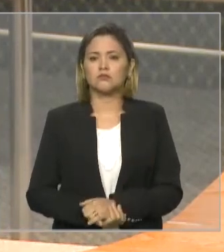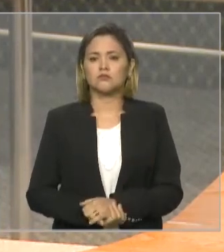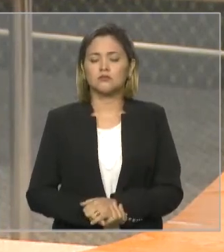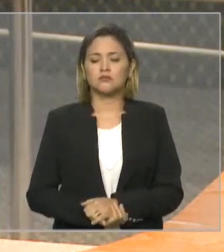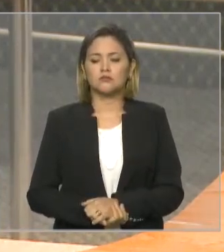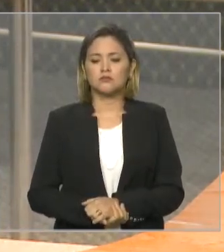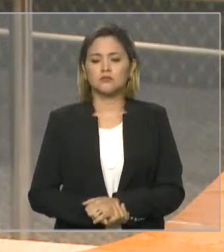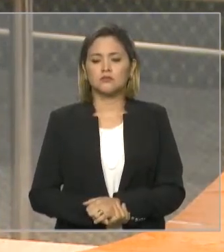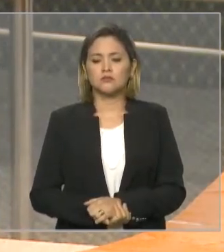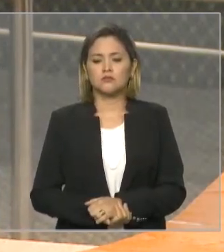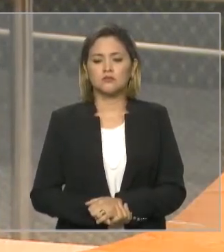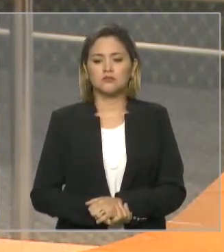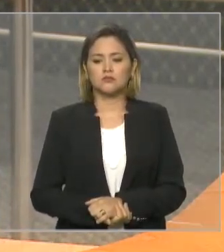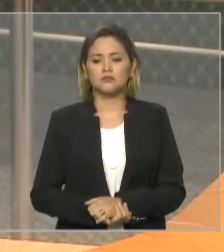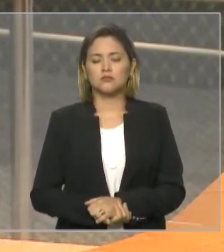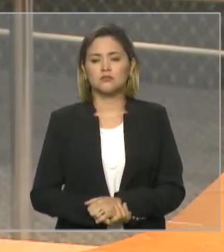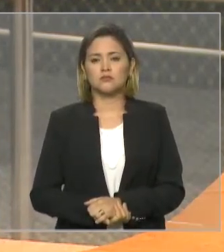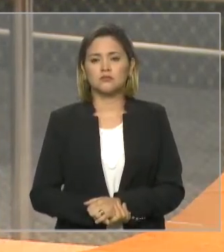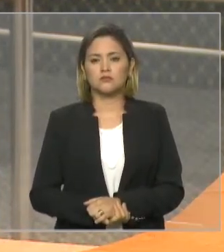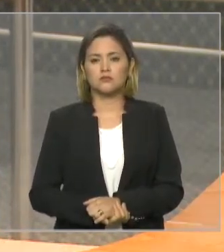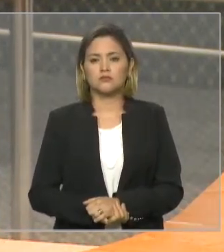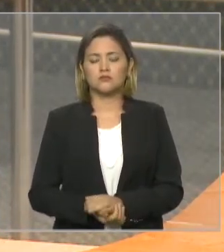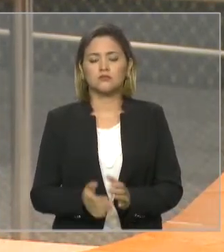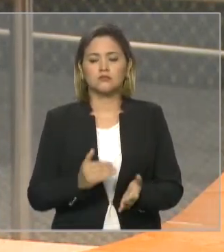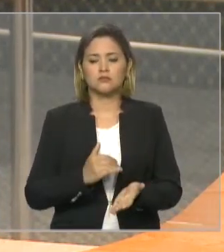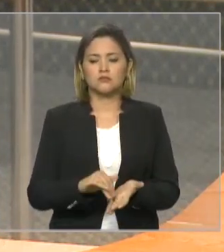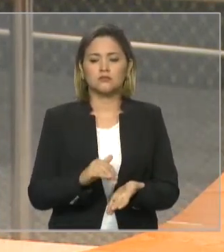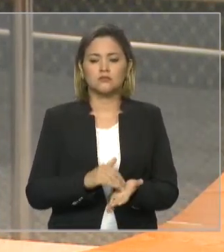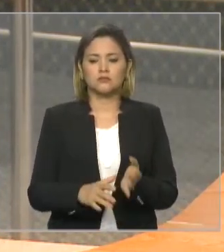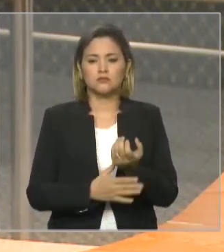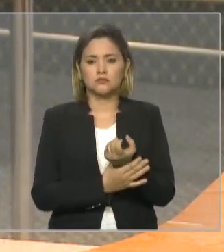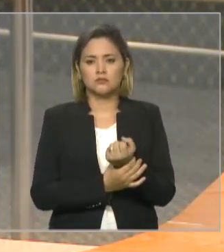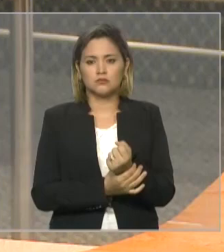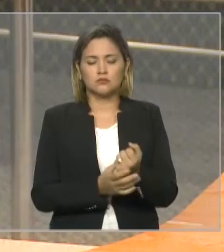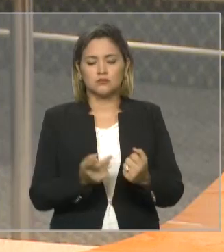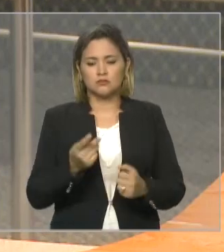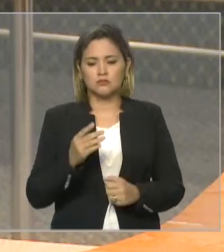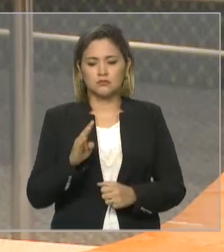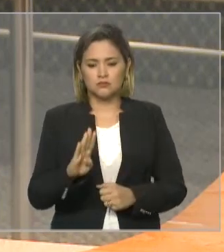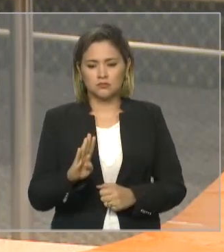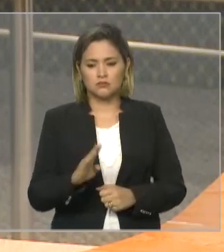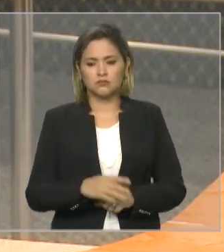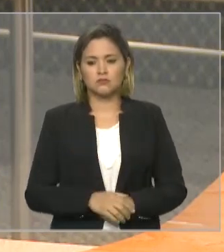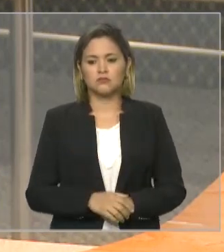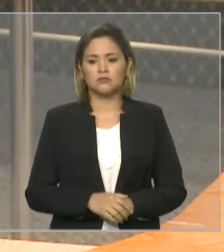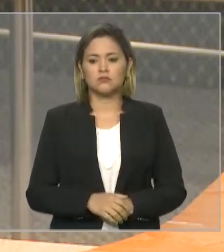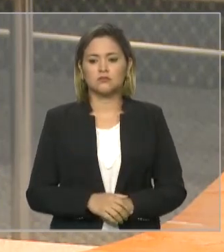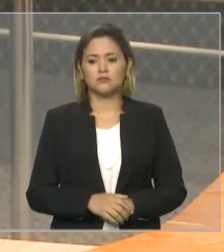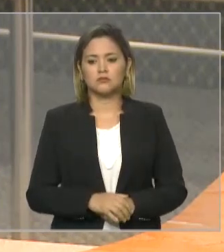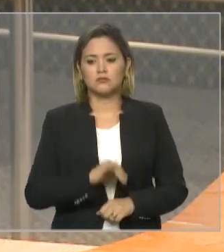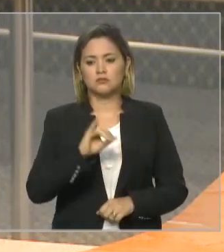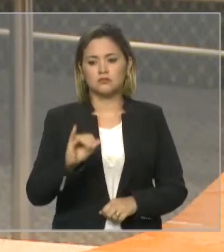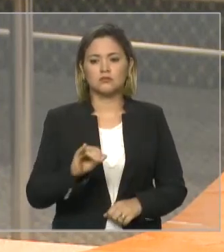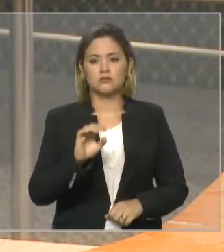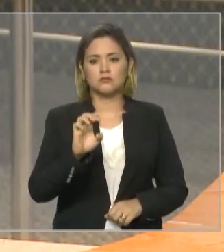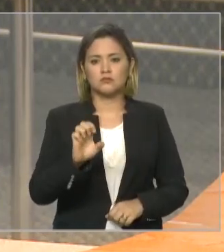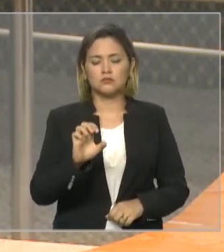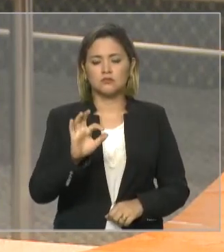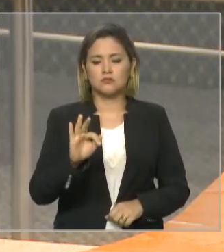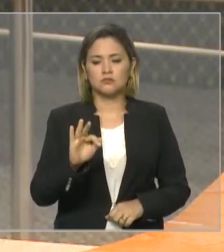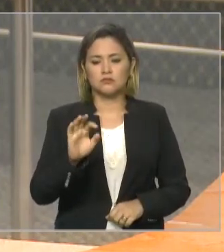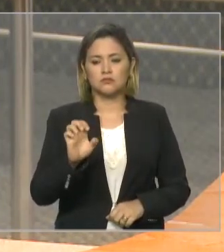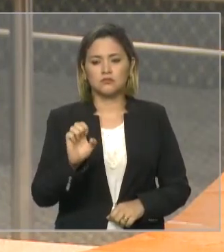ao excelentíssimo senhor secretário de Segurança Pública, irmão Dr. Jefferson Portela,